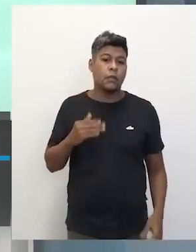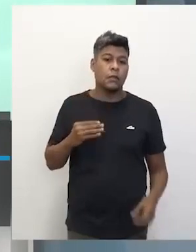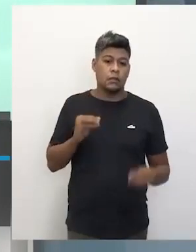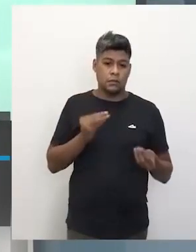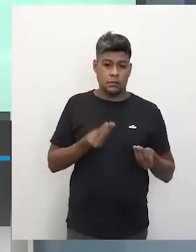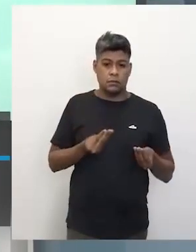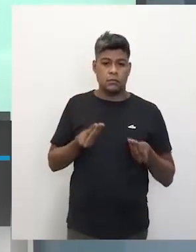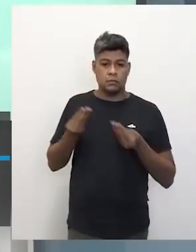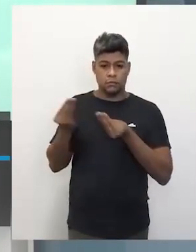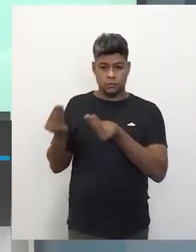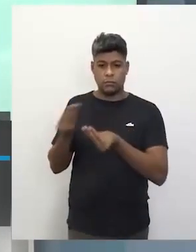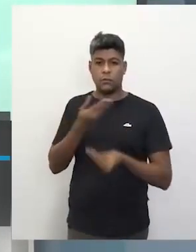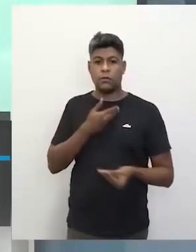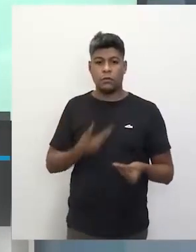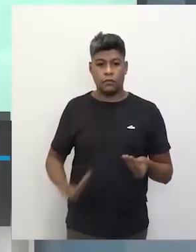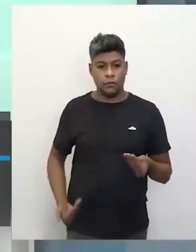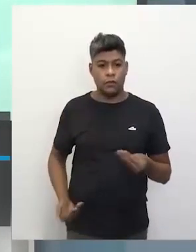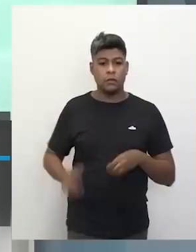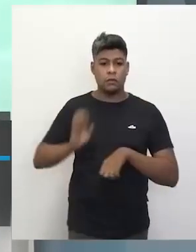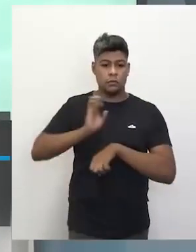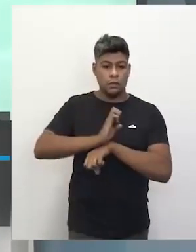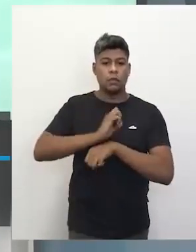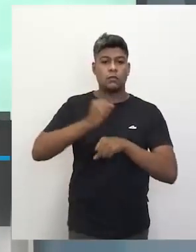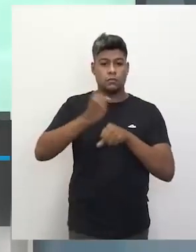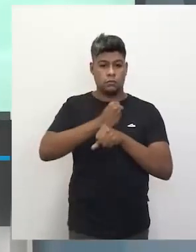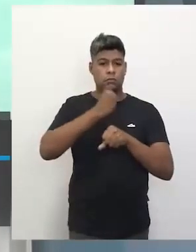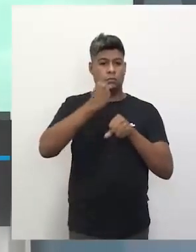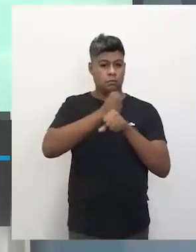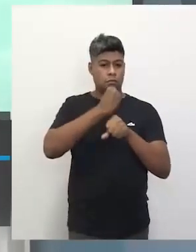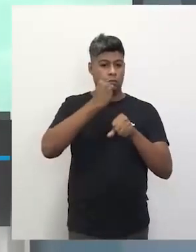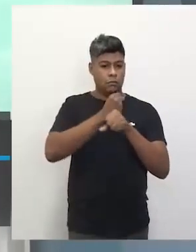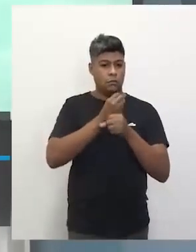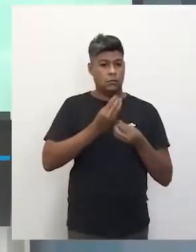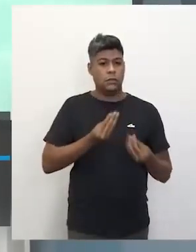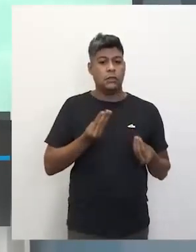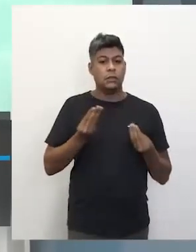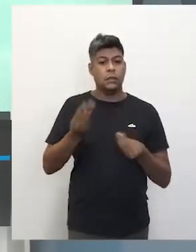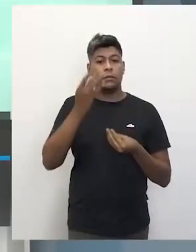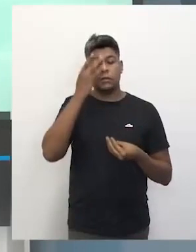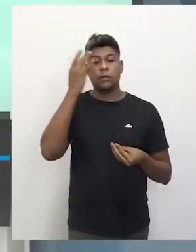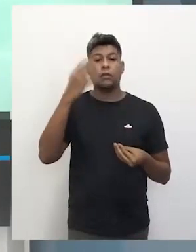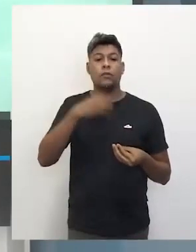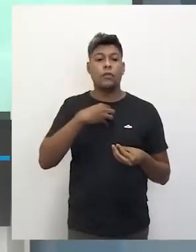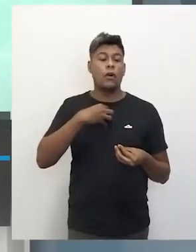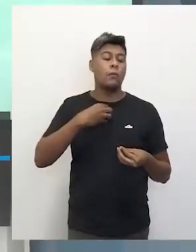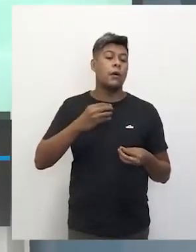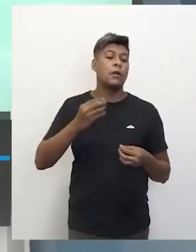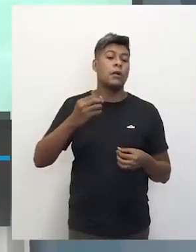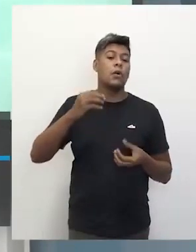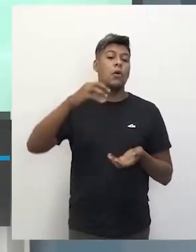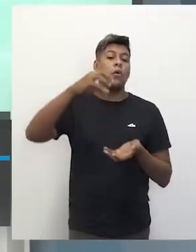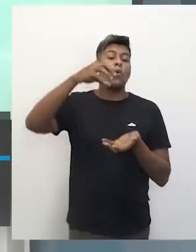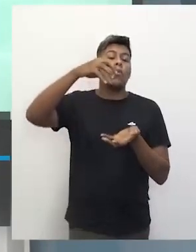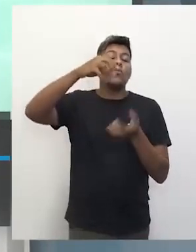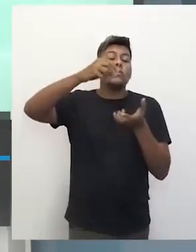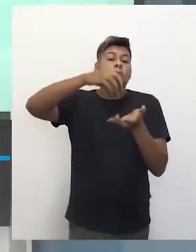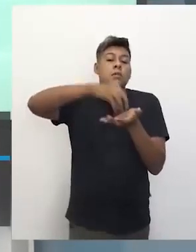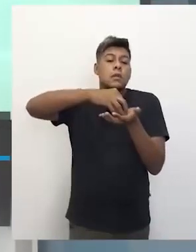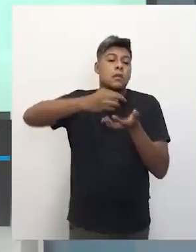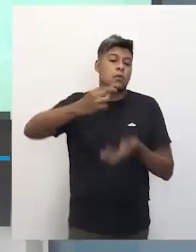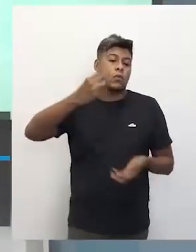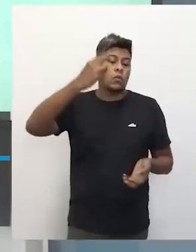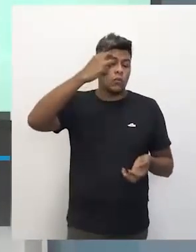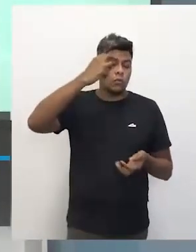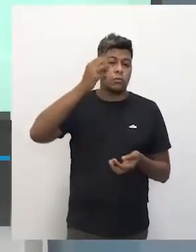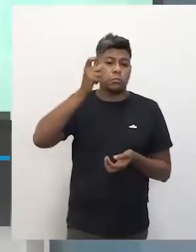para o governo do estado e será restaurado, enfim, para ser entregue à população na forma de um centro cultural. De uma casa, mais uma casa de cultura.